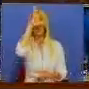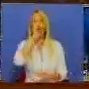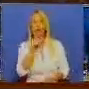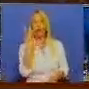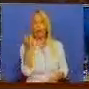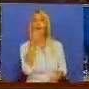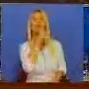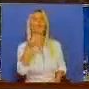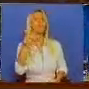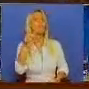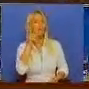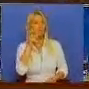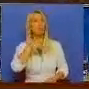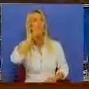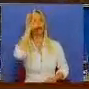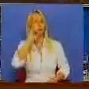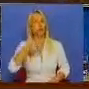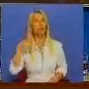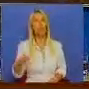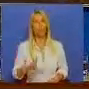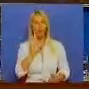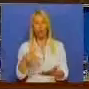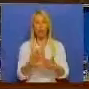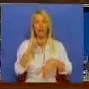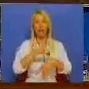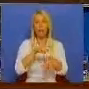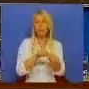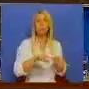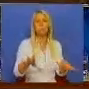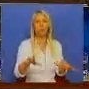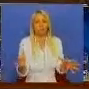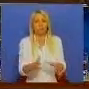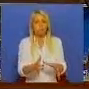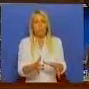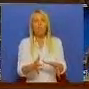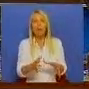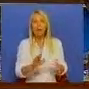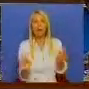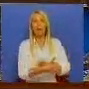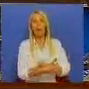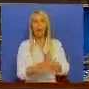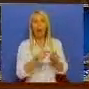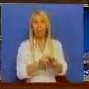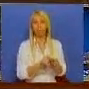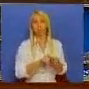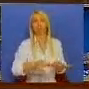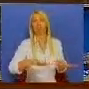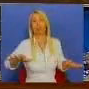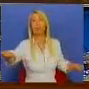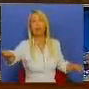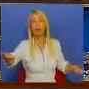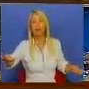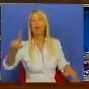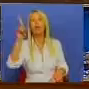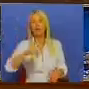português: conter a doença, e ela aumentou. E tinha erradicar a